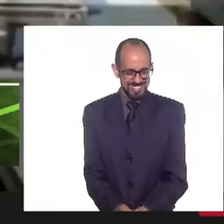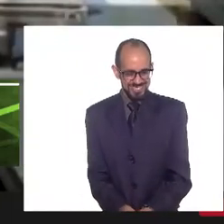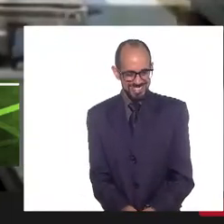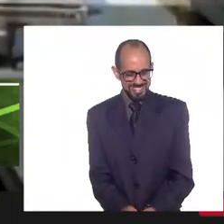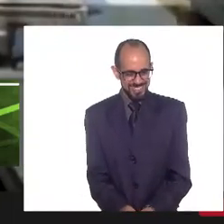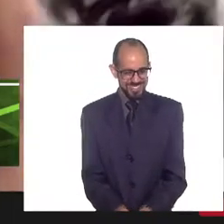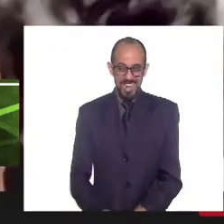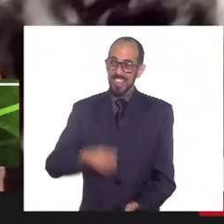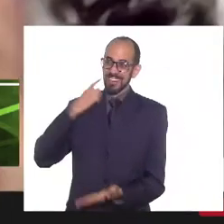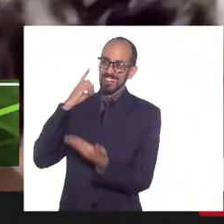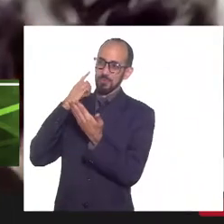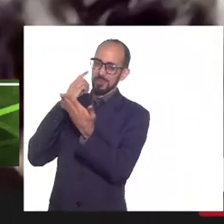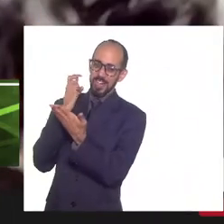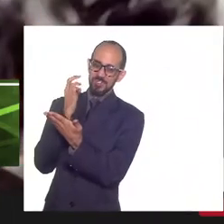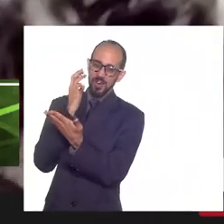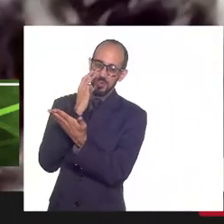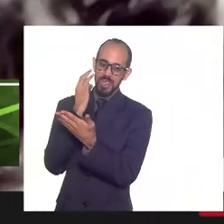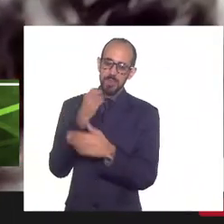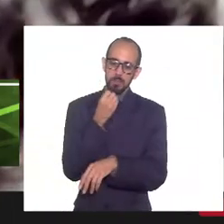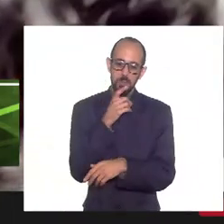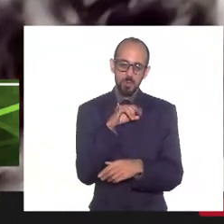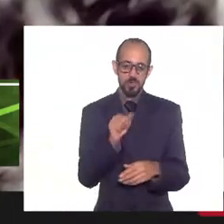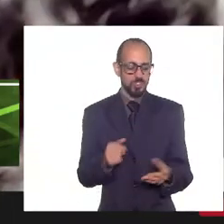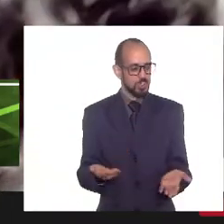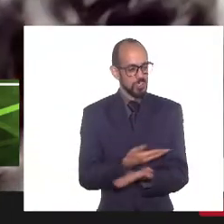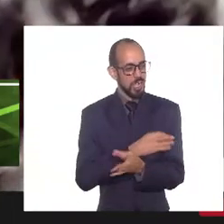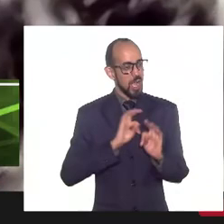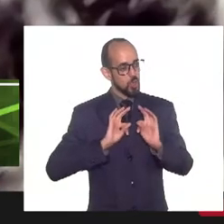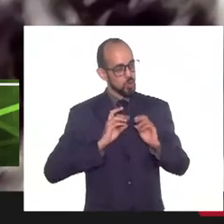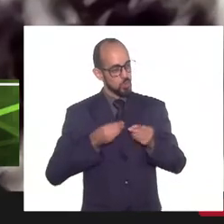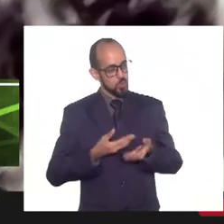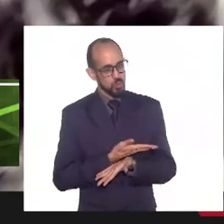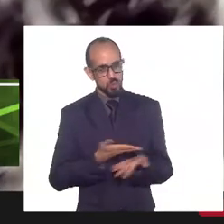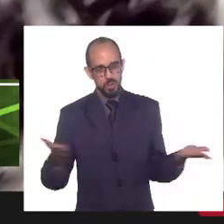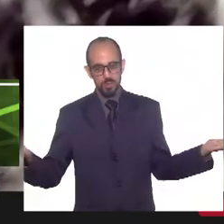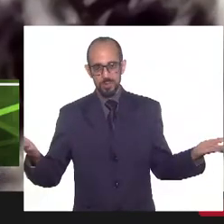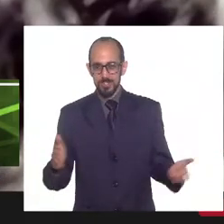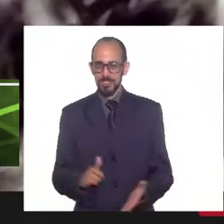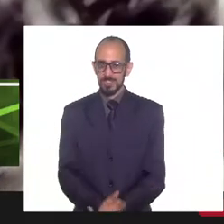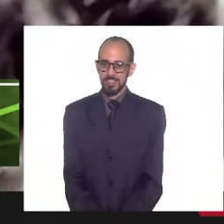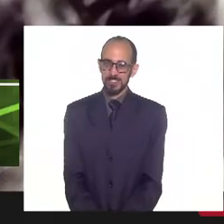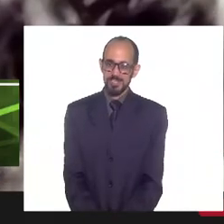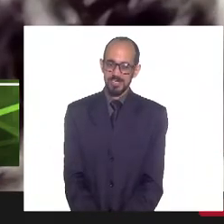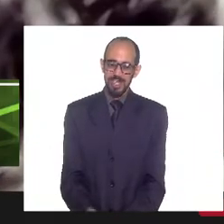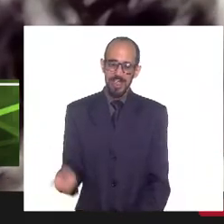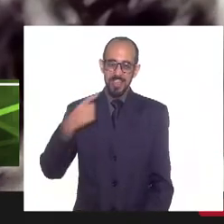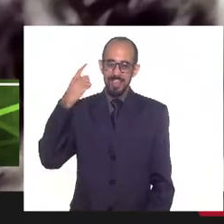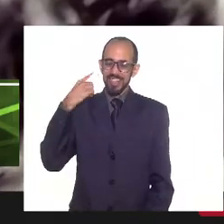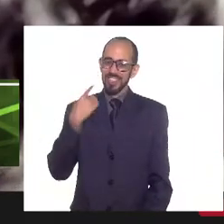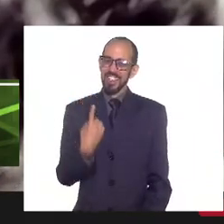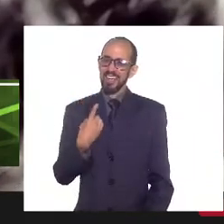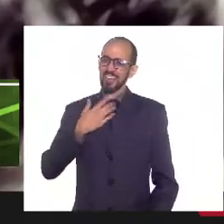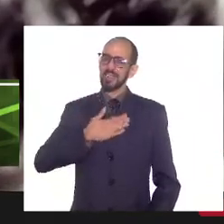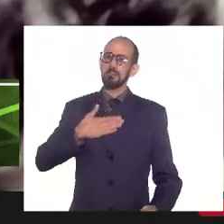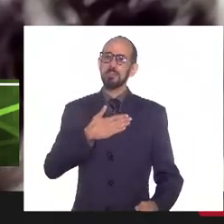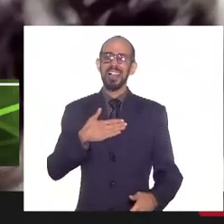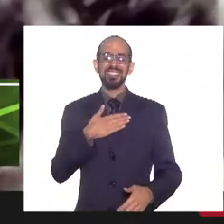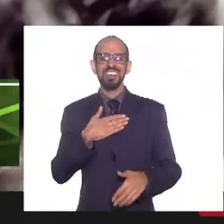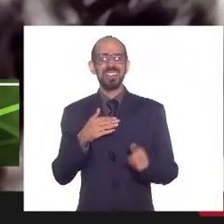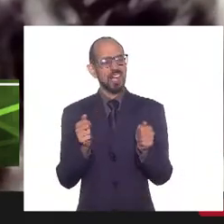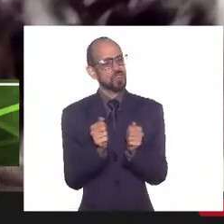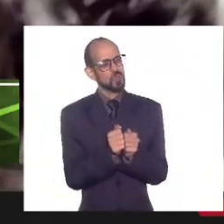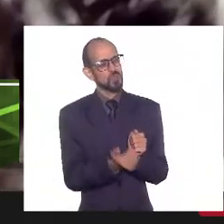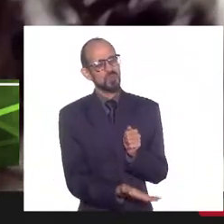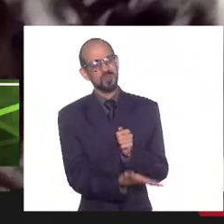Deputado Valdec, bom dia a todas, todos, todes. Deputada Dani Monteiro, um prazer, uma alegria estar aqui com vocês,